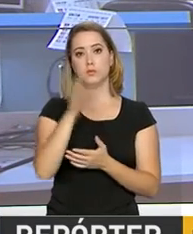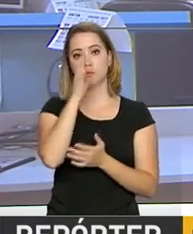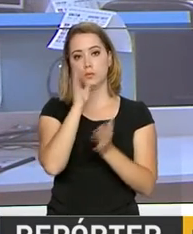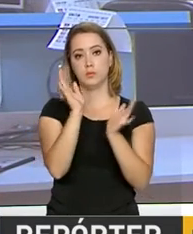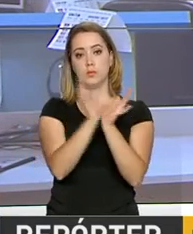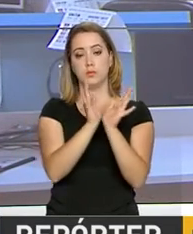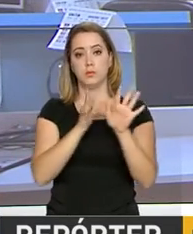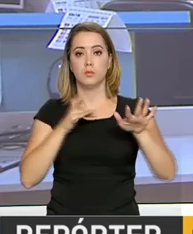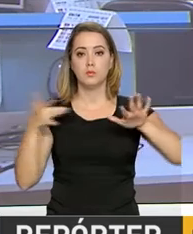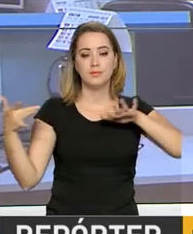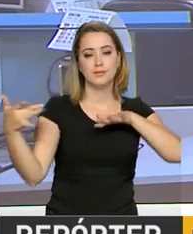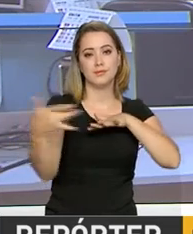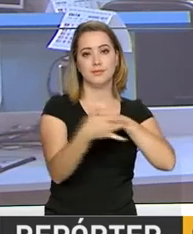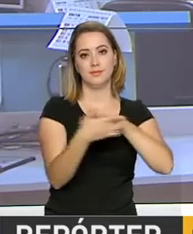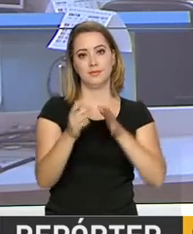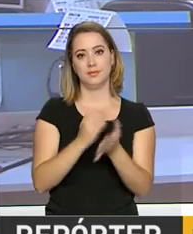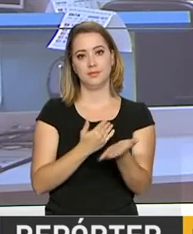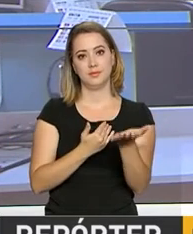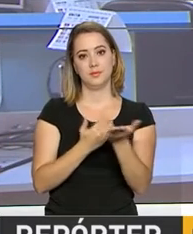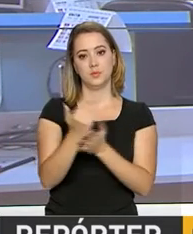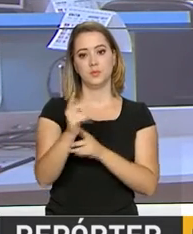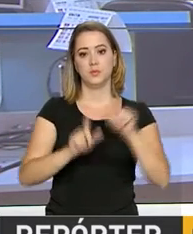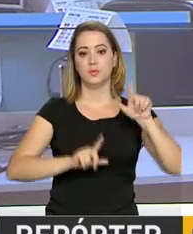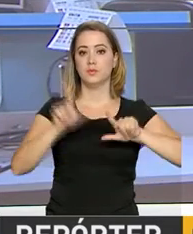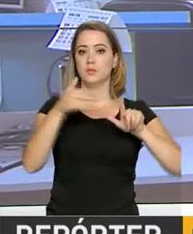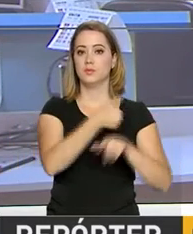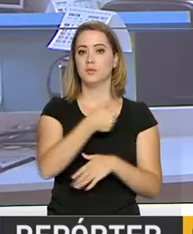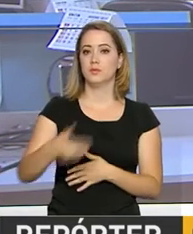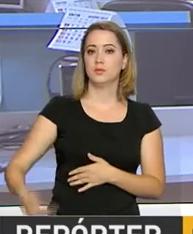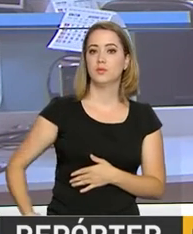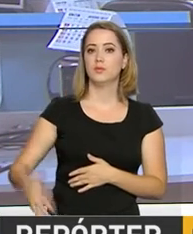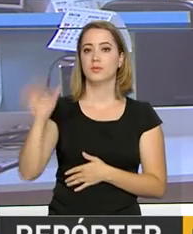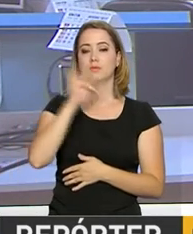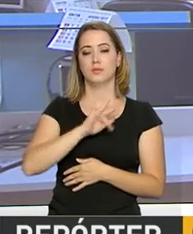Acompanhe as novidades também pelas nossas redes sociais. Continue com a gente